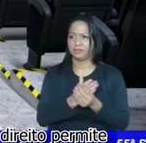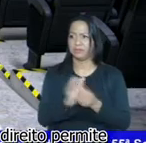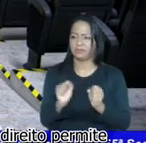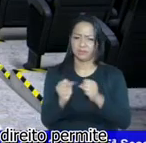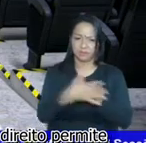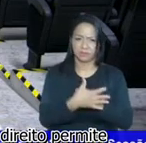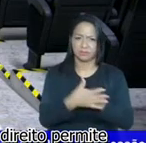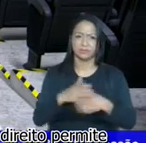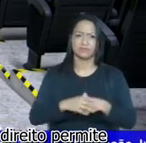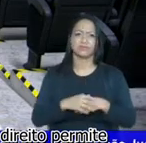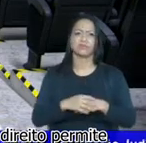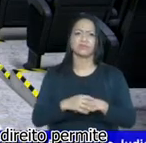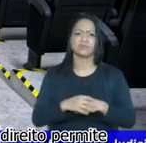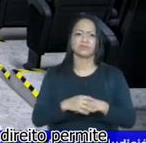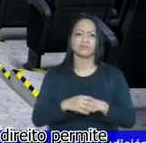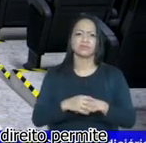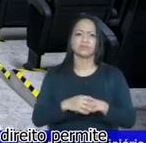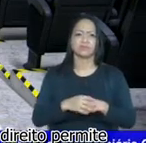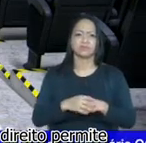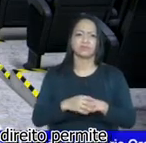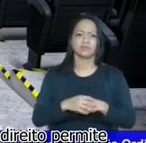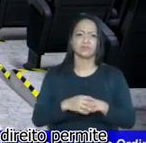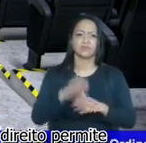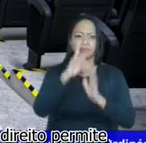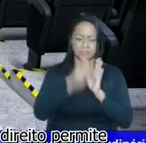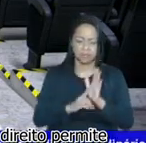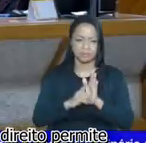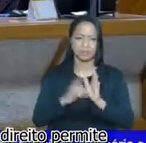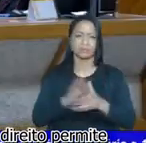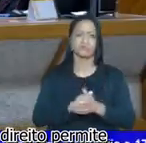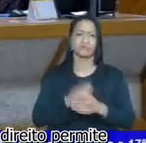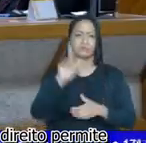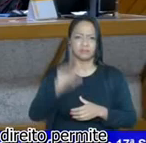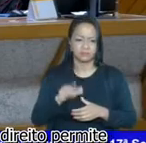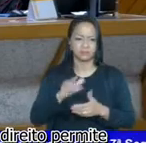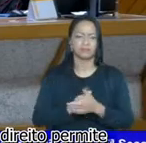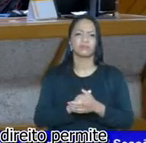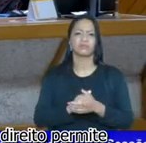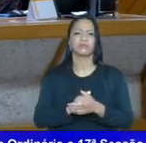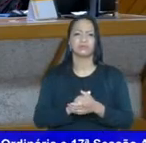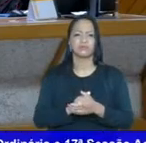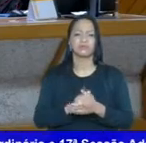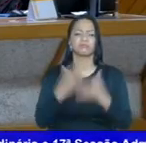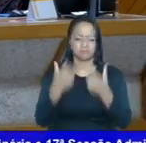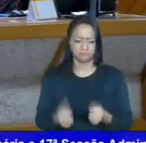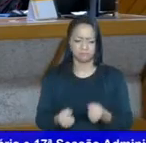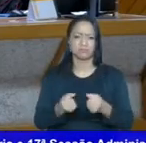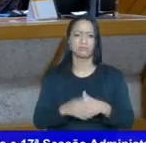pandemia, tem enorme apreço. E o direito é isso. O direito permite